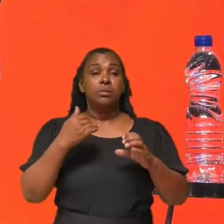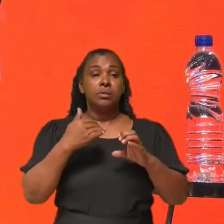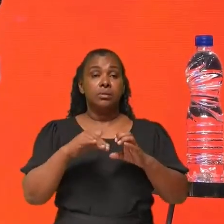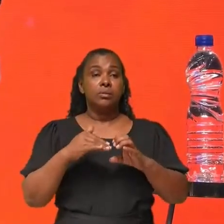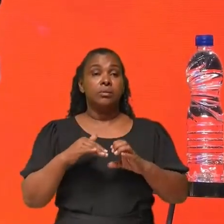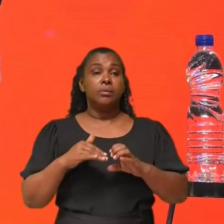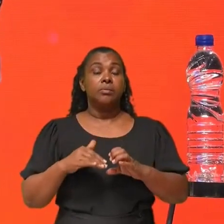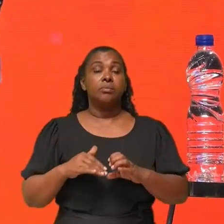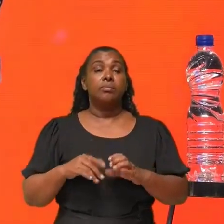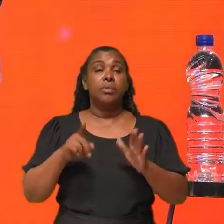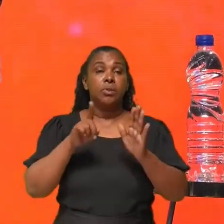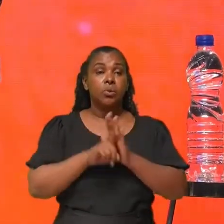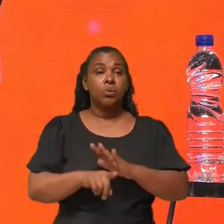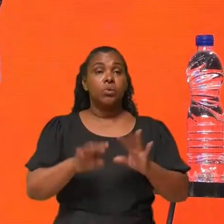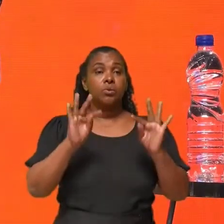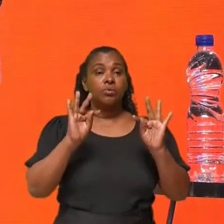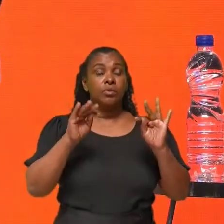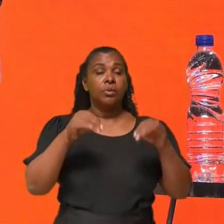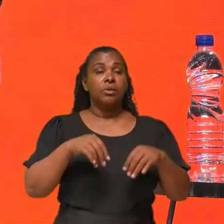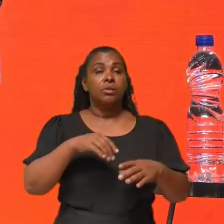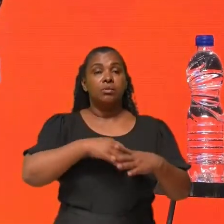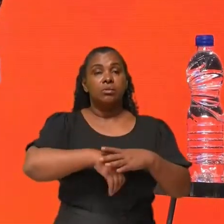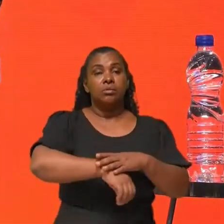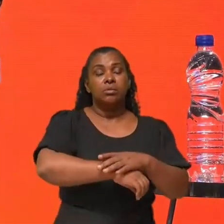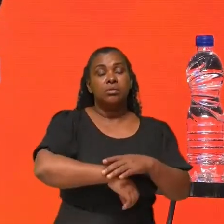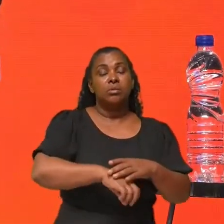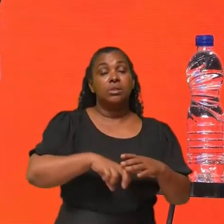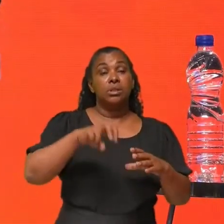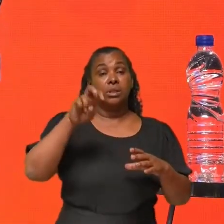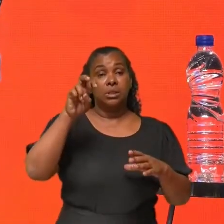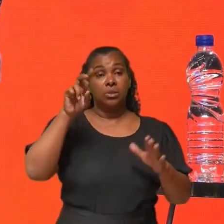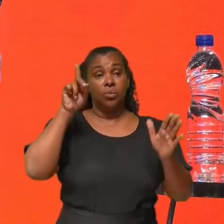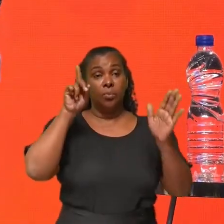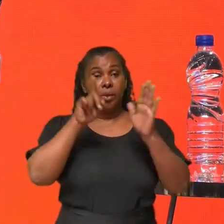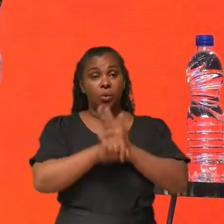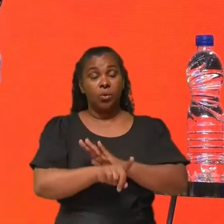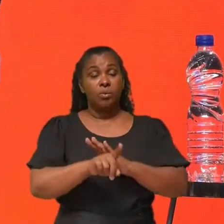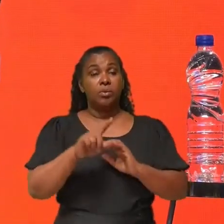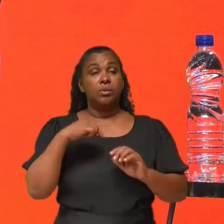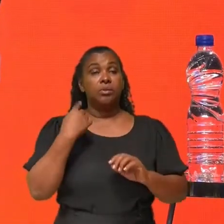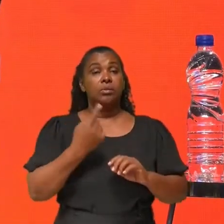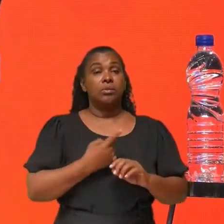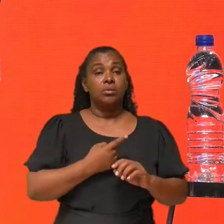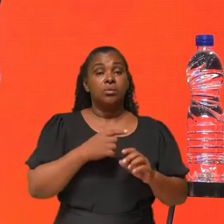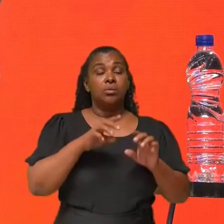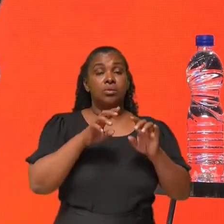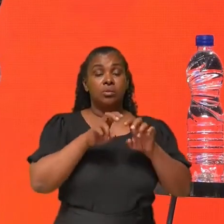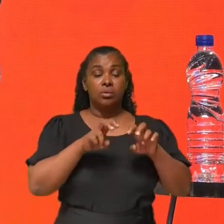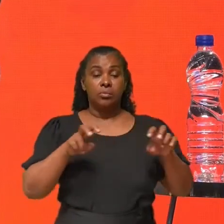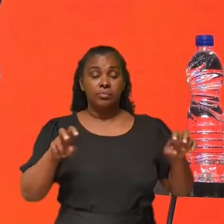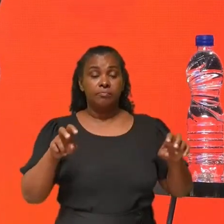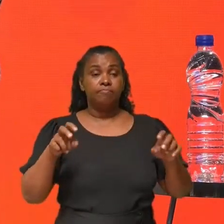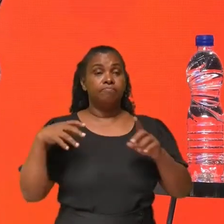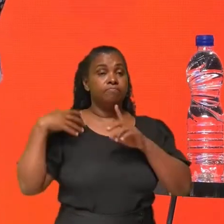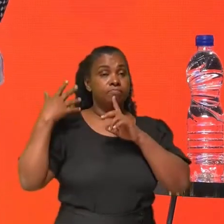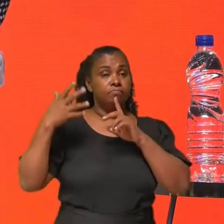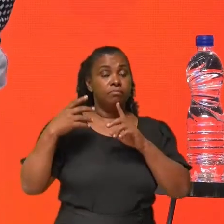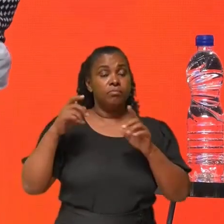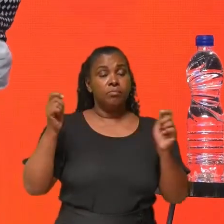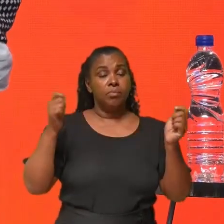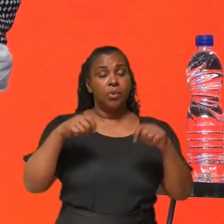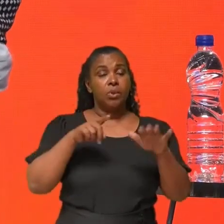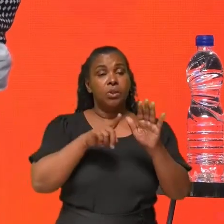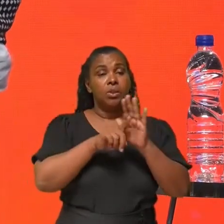nós sortearemos 5 perguntas aqui para que os nossos painelistas possam responder. Quero chamar, então,